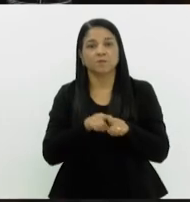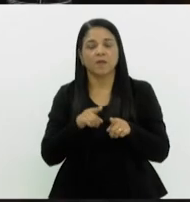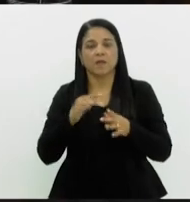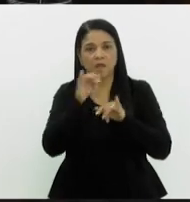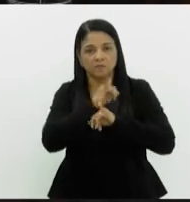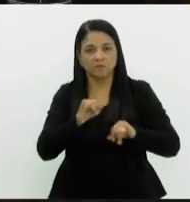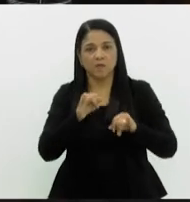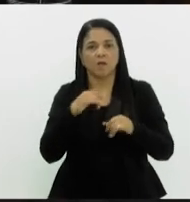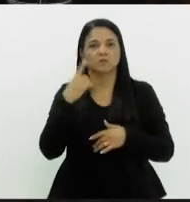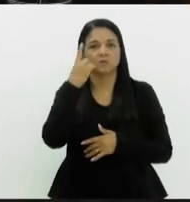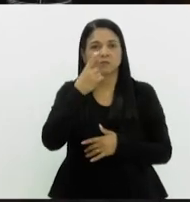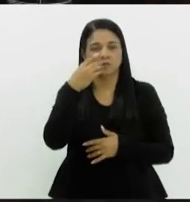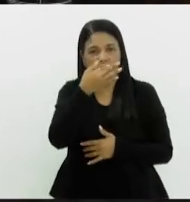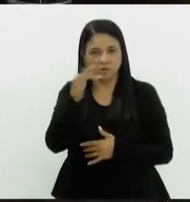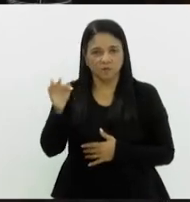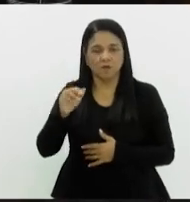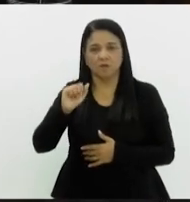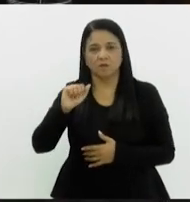deputado federal, Antônio de Paula,